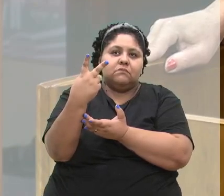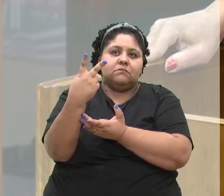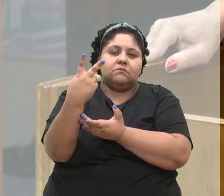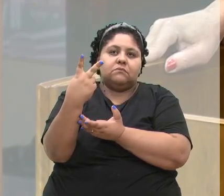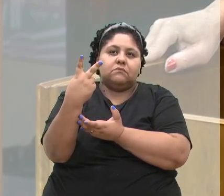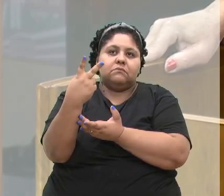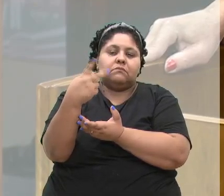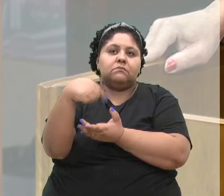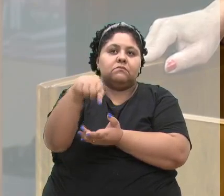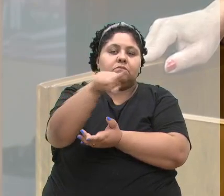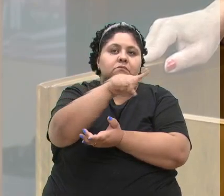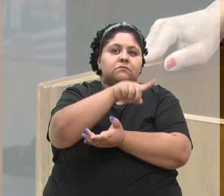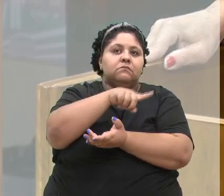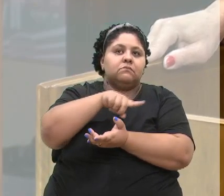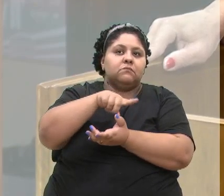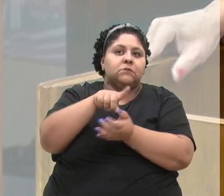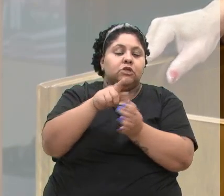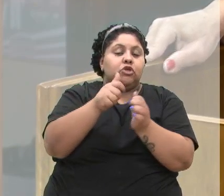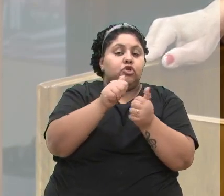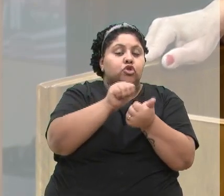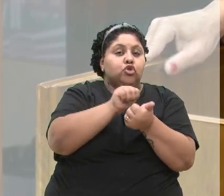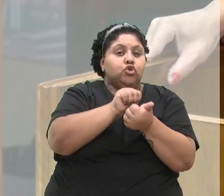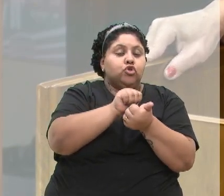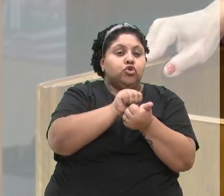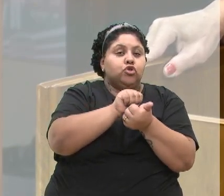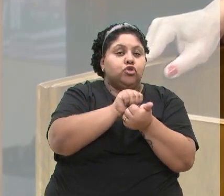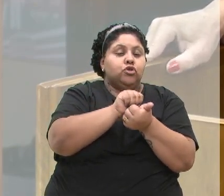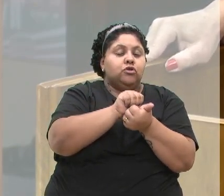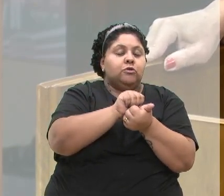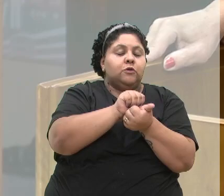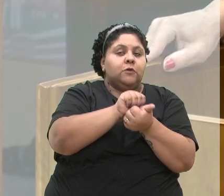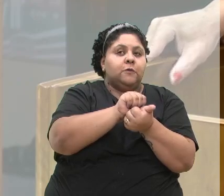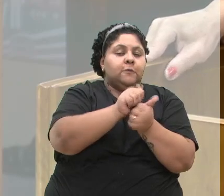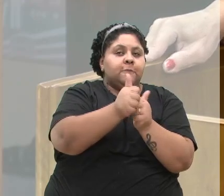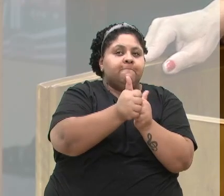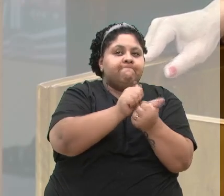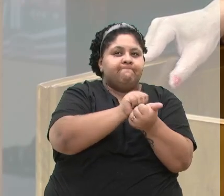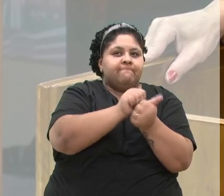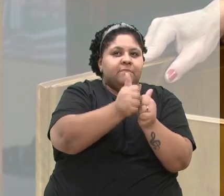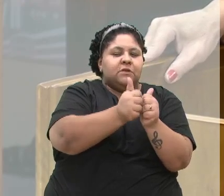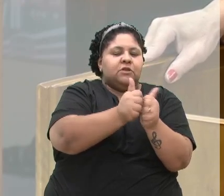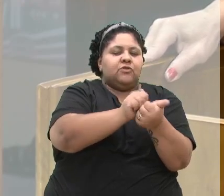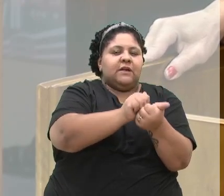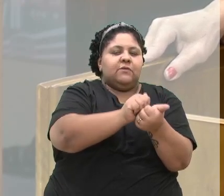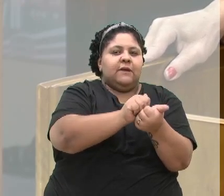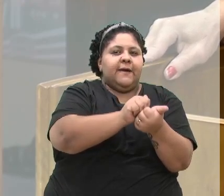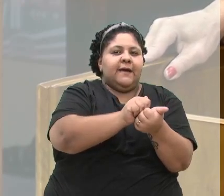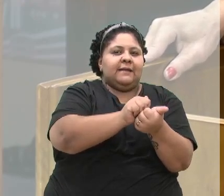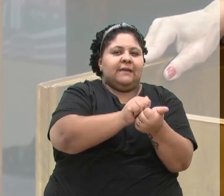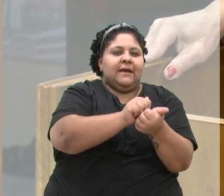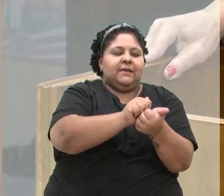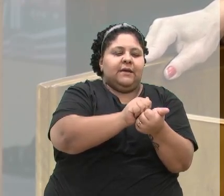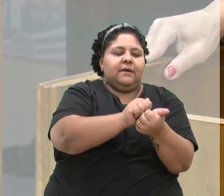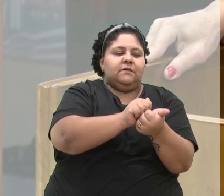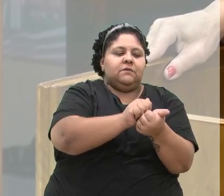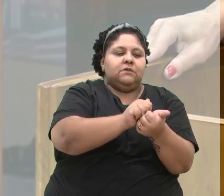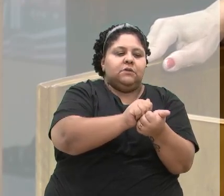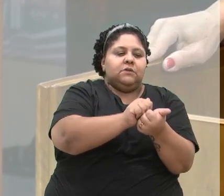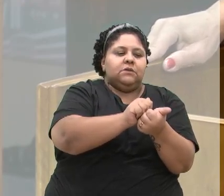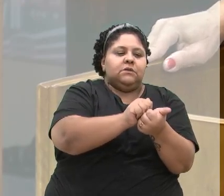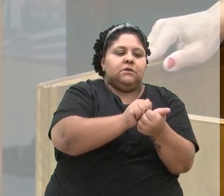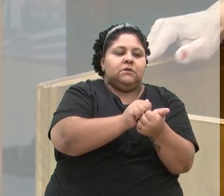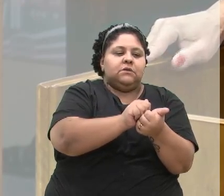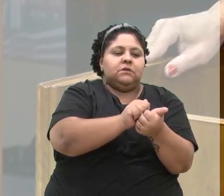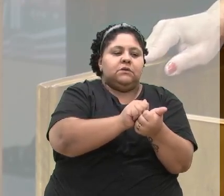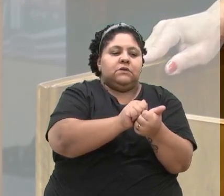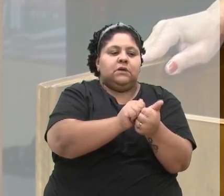Que os nossos jogadores estão nos colocando numa situação vergonhosa no nosso país. Nós sabemos que isso